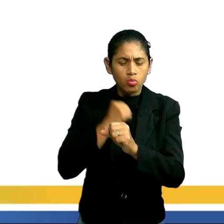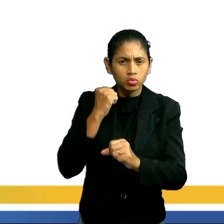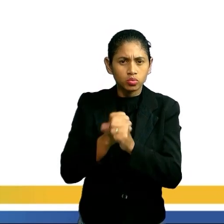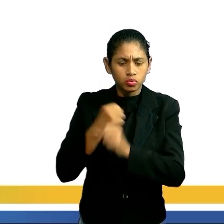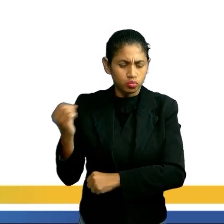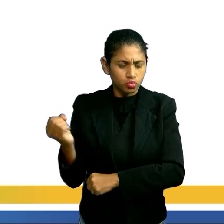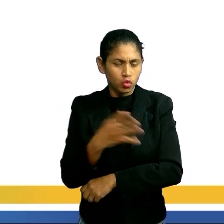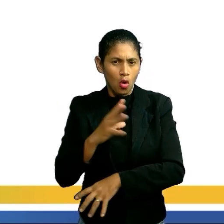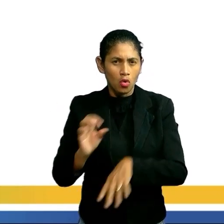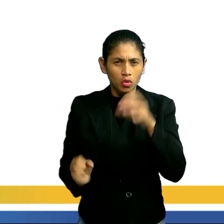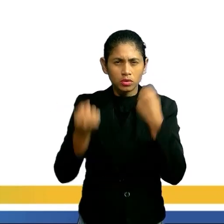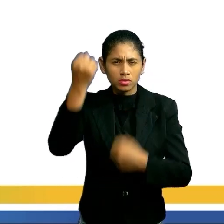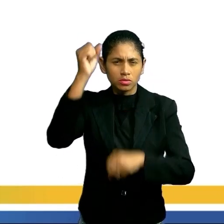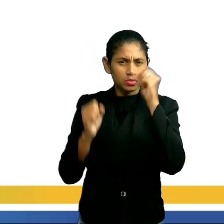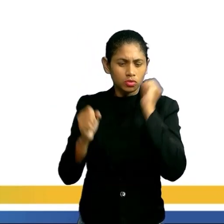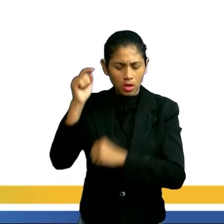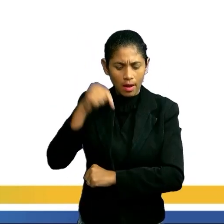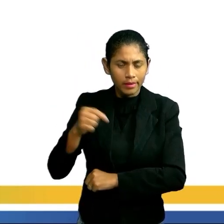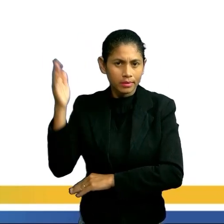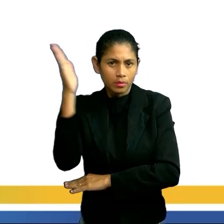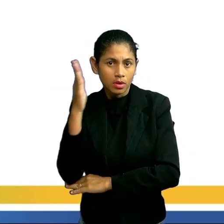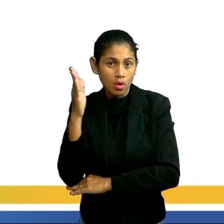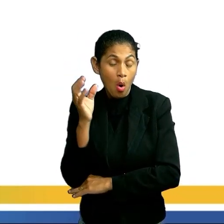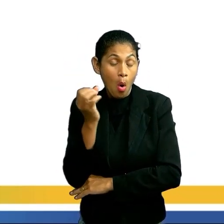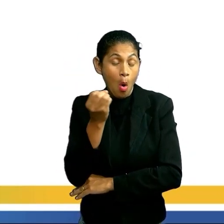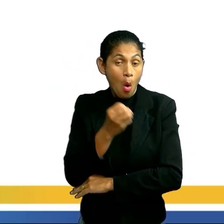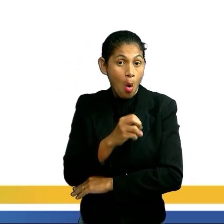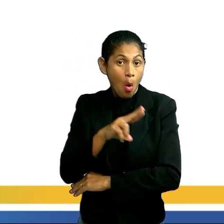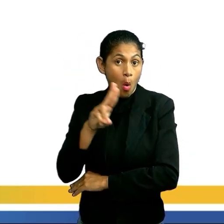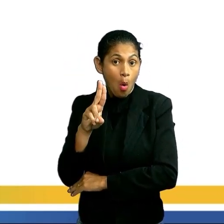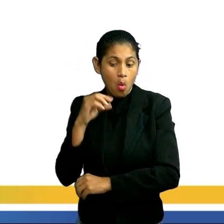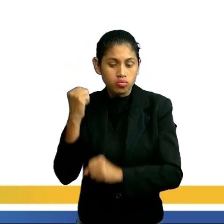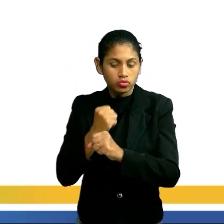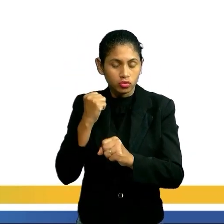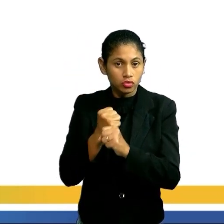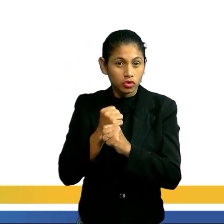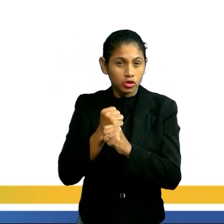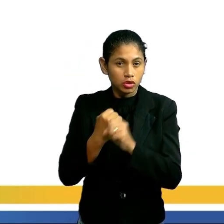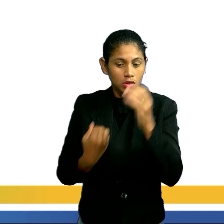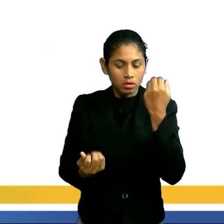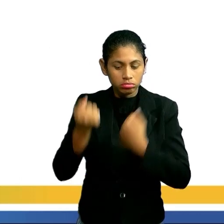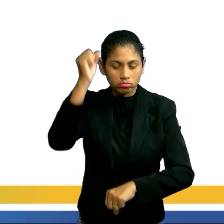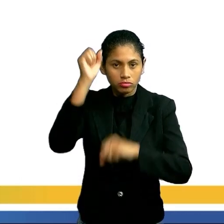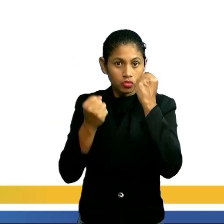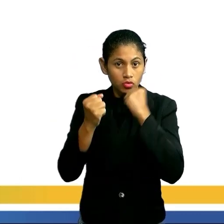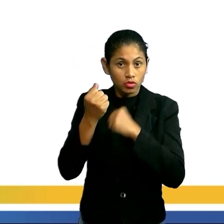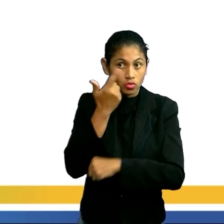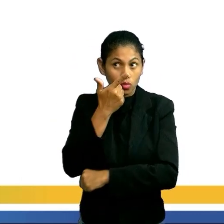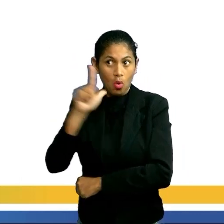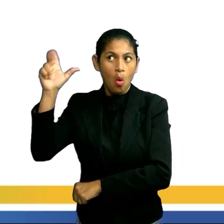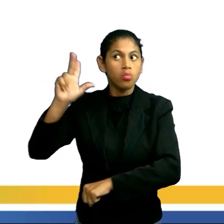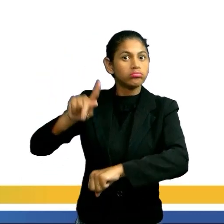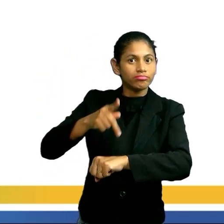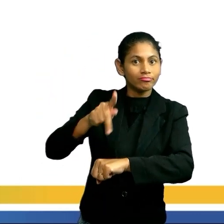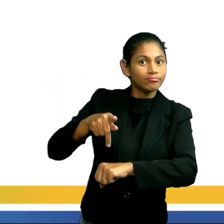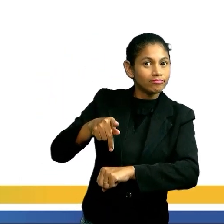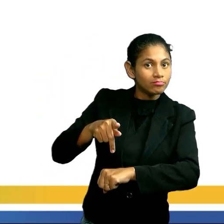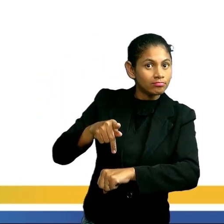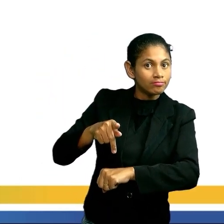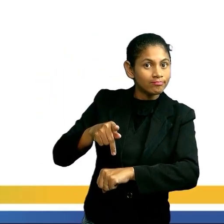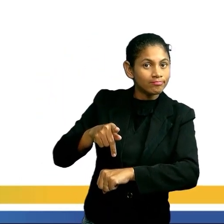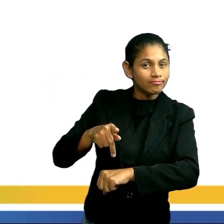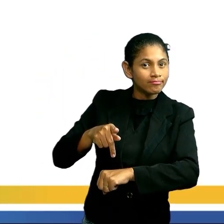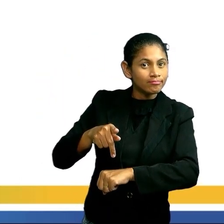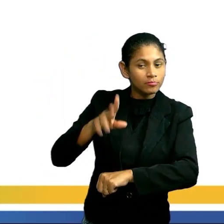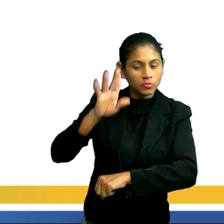valorizar indústrias de outros países aí, que a professora falou na aula? Eu tenho certeza que vocês